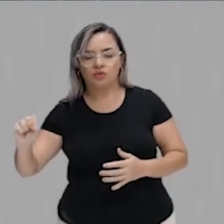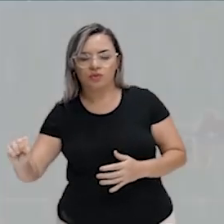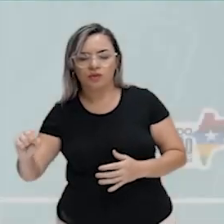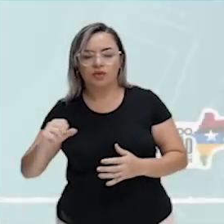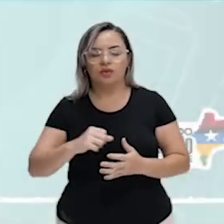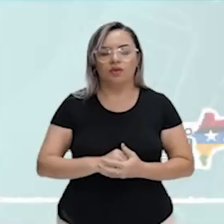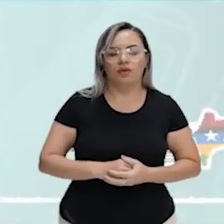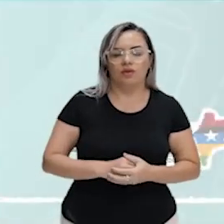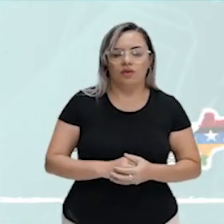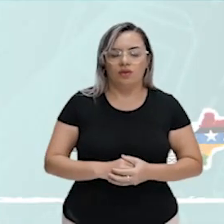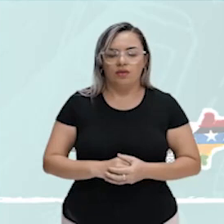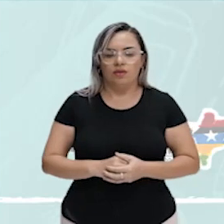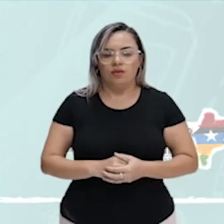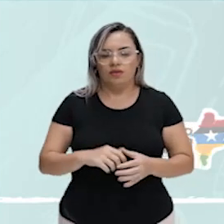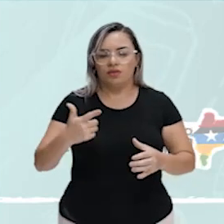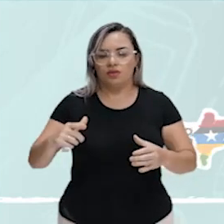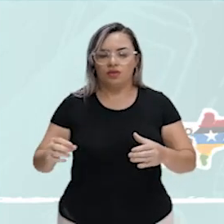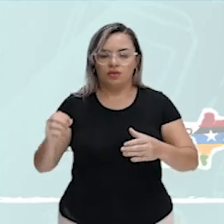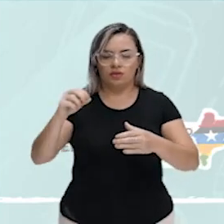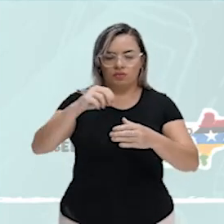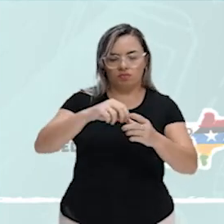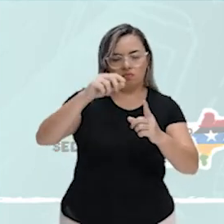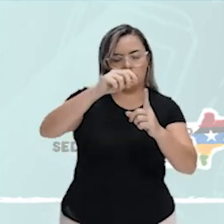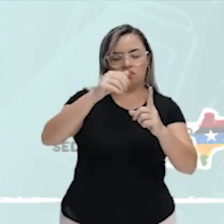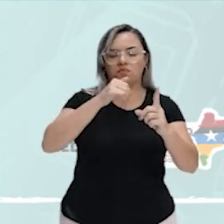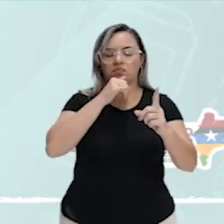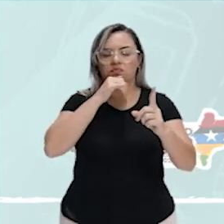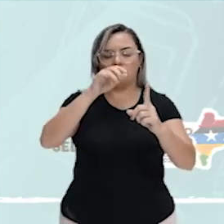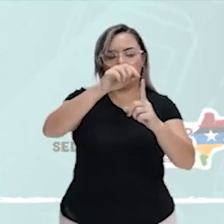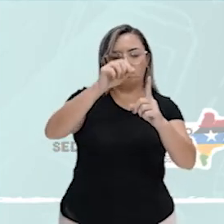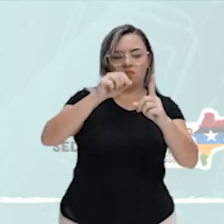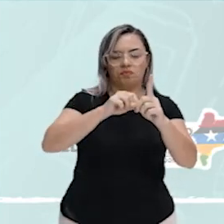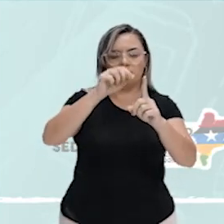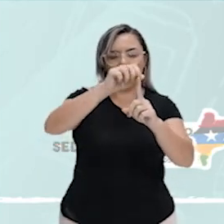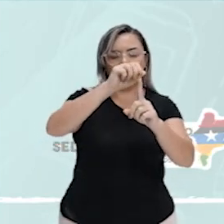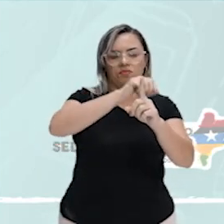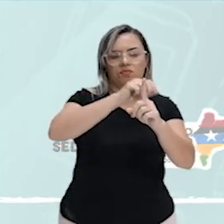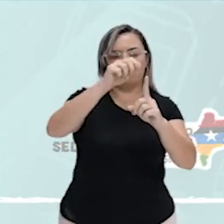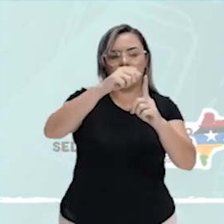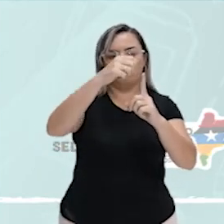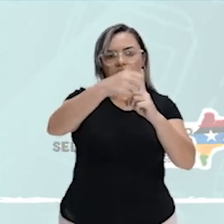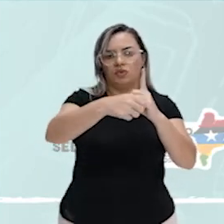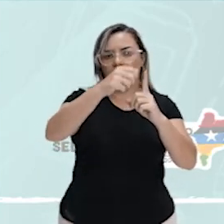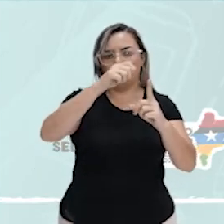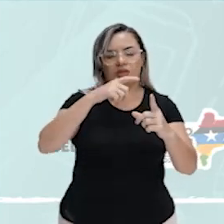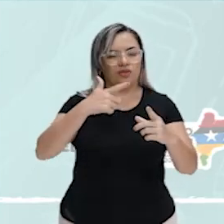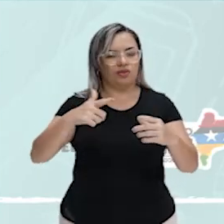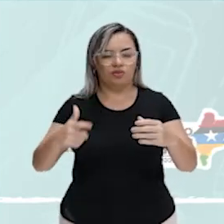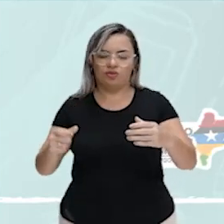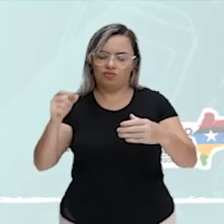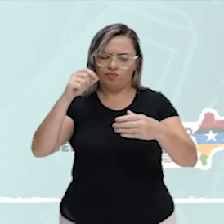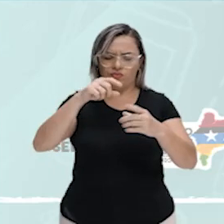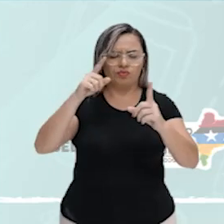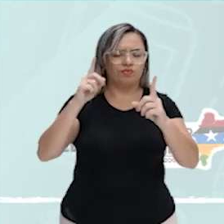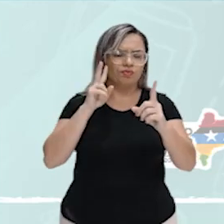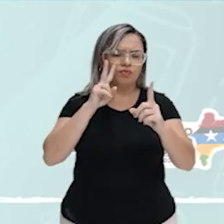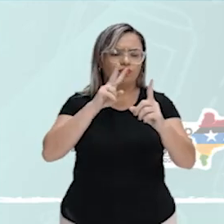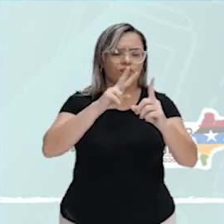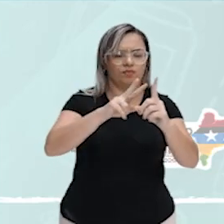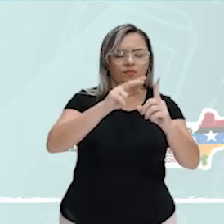presença de sementes. Aí a gente tem o exemplo da banana. A banana é um fruto paternocárpico. Você olha para o meio da